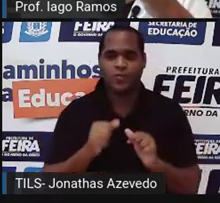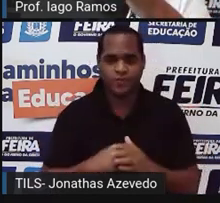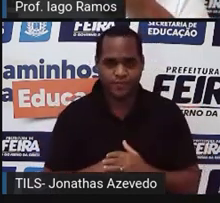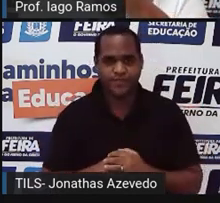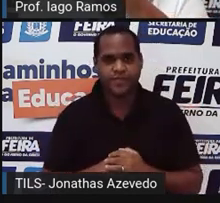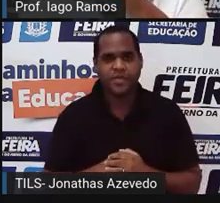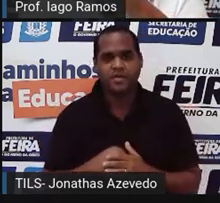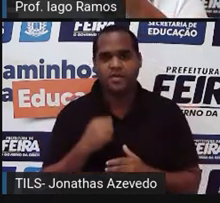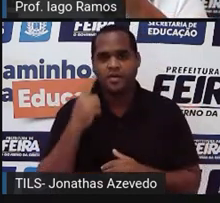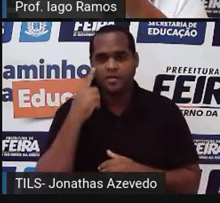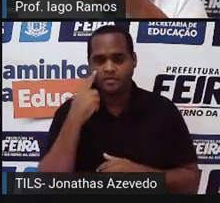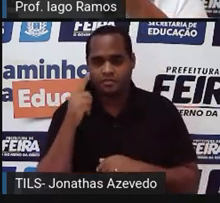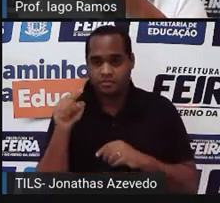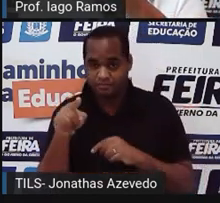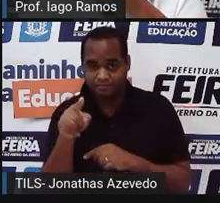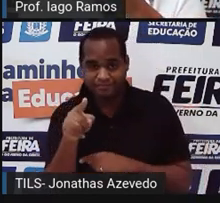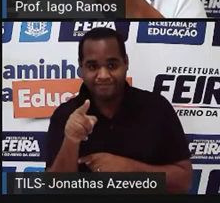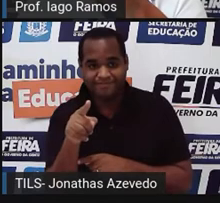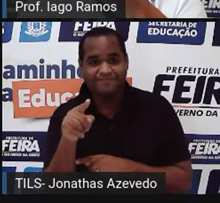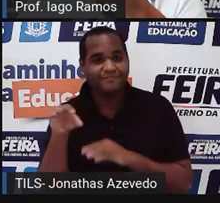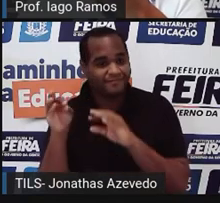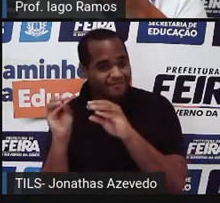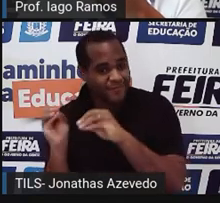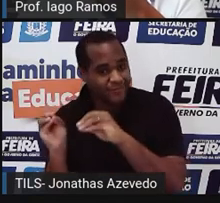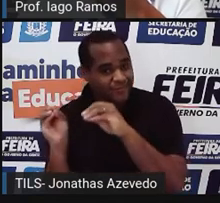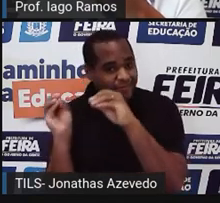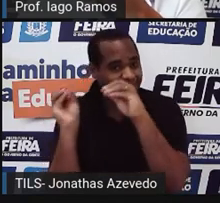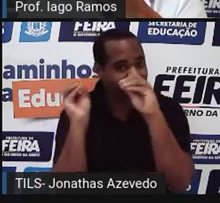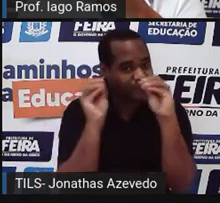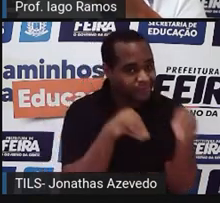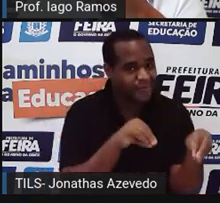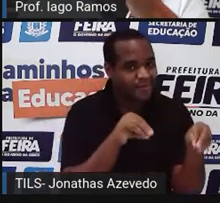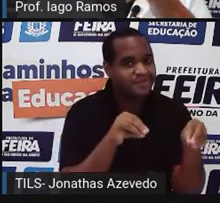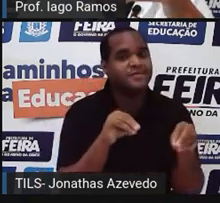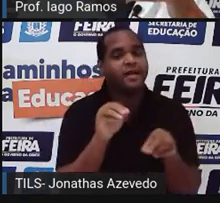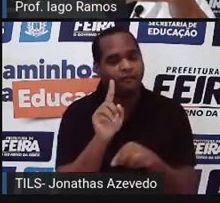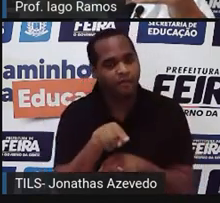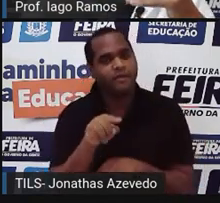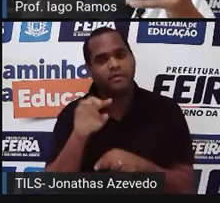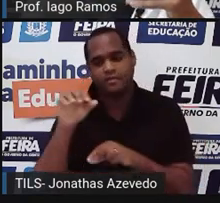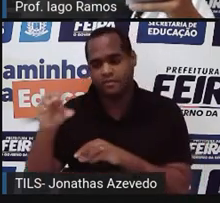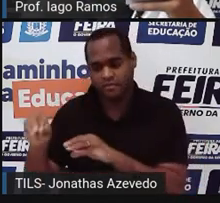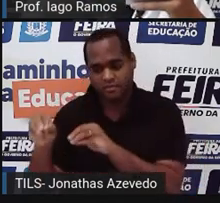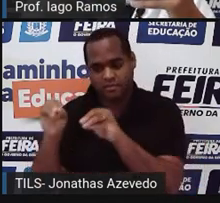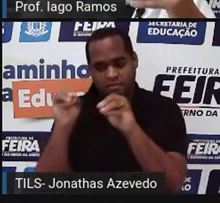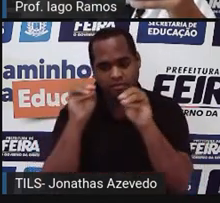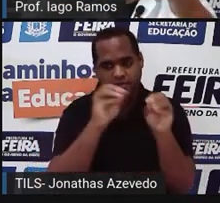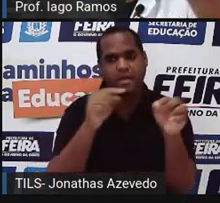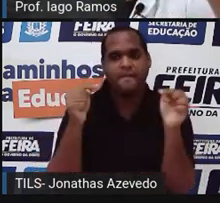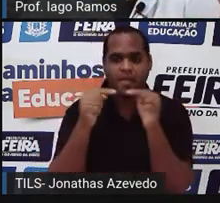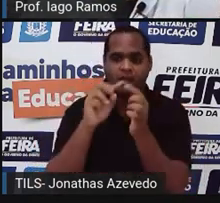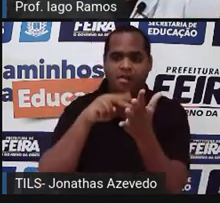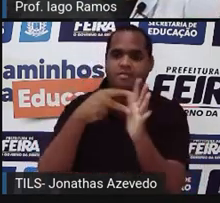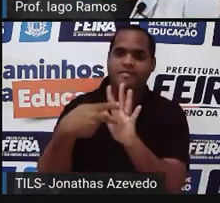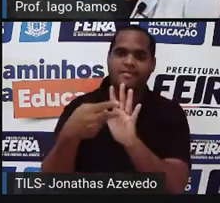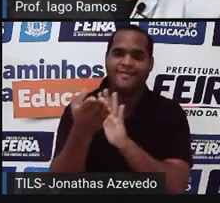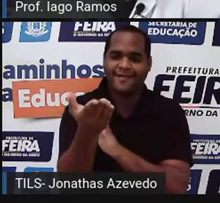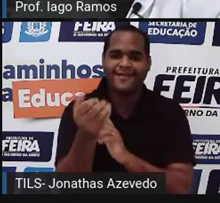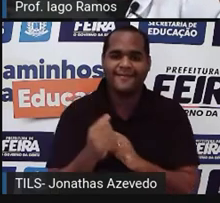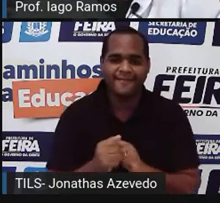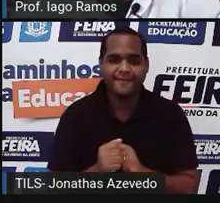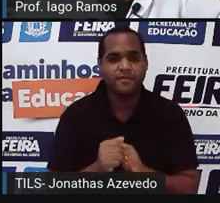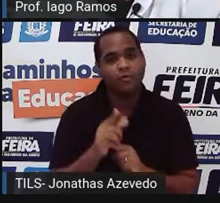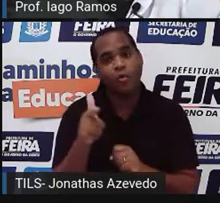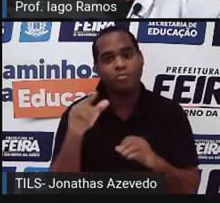e movo ele para cá, eu fiz uma translação. Ou se eu pego ele daqui e movo ele para